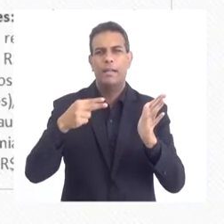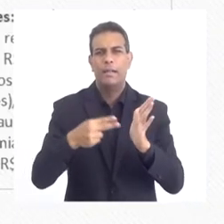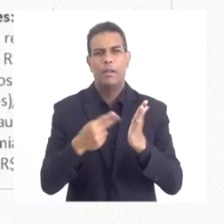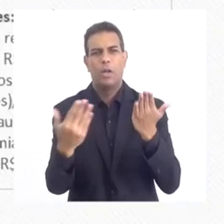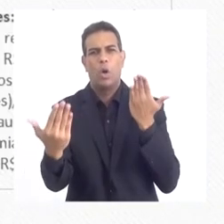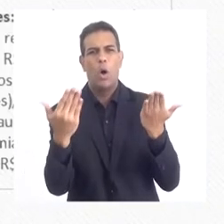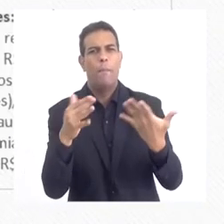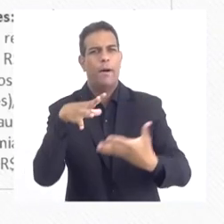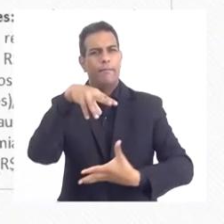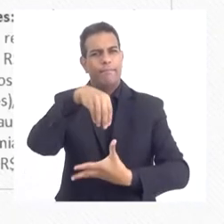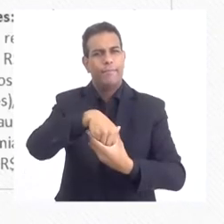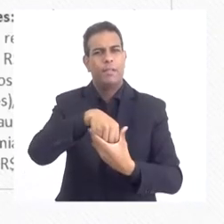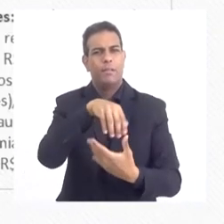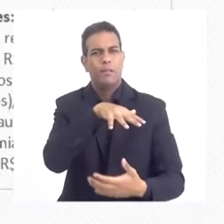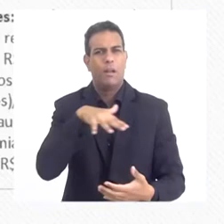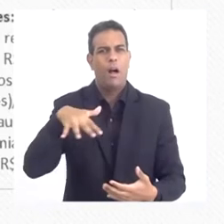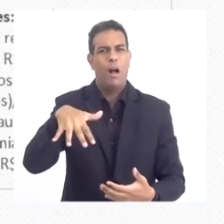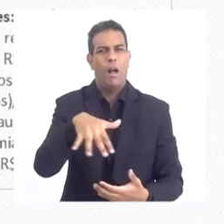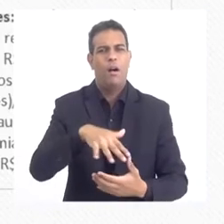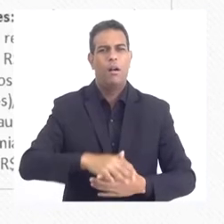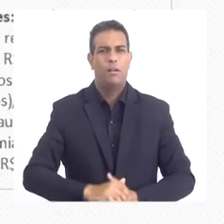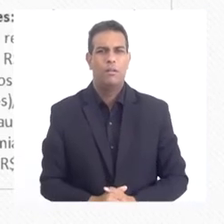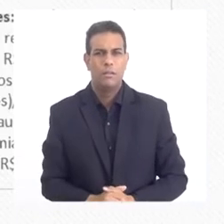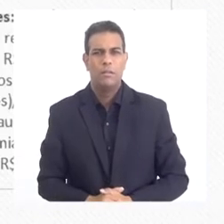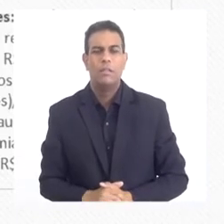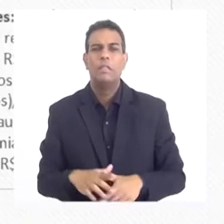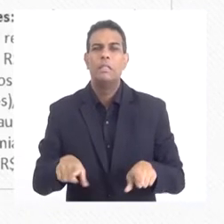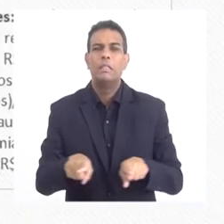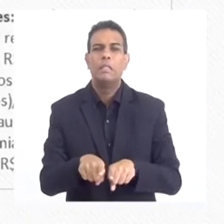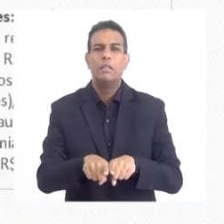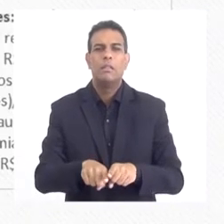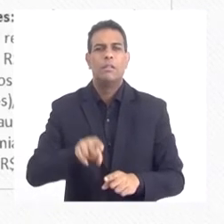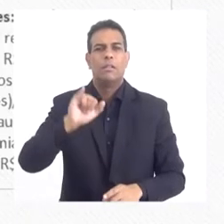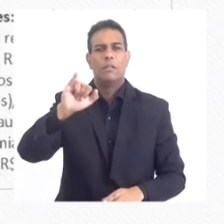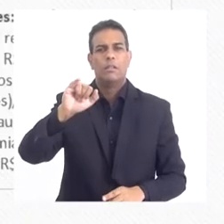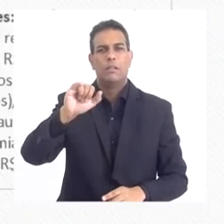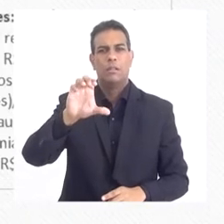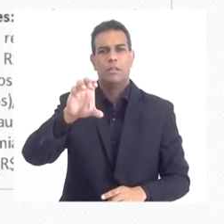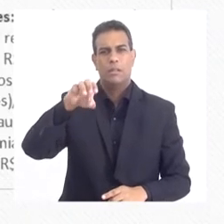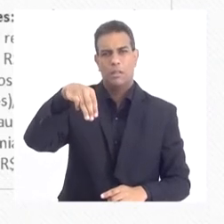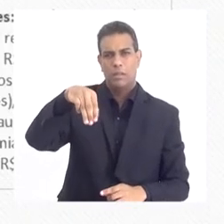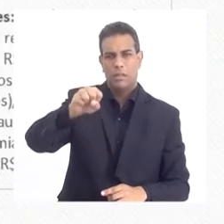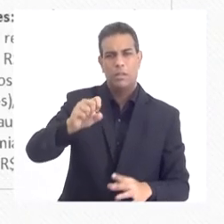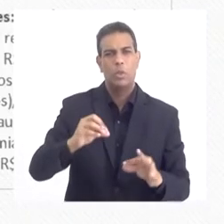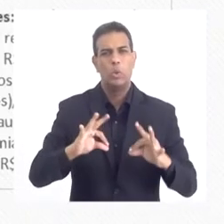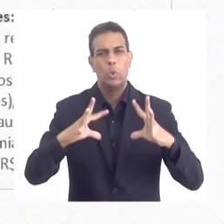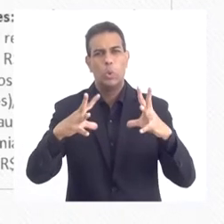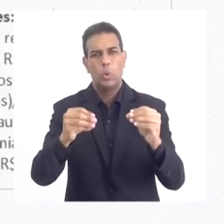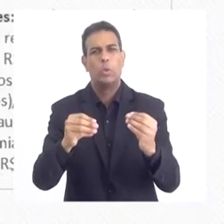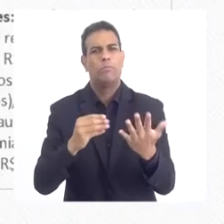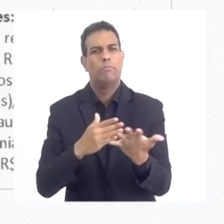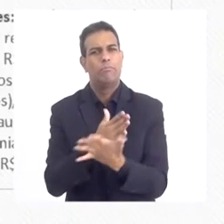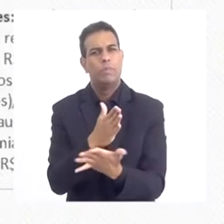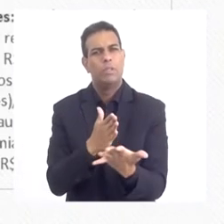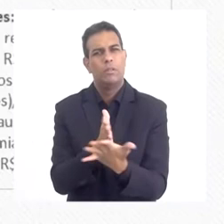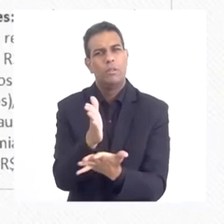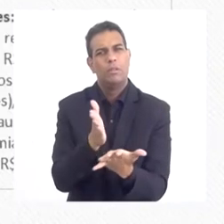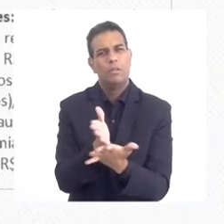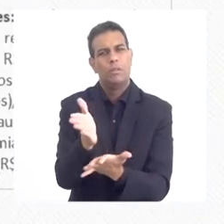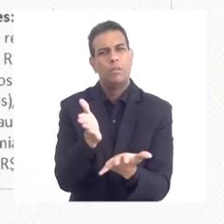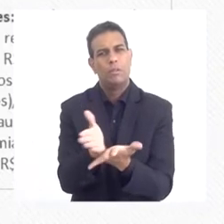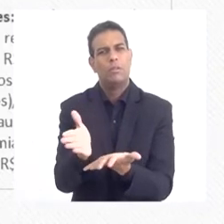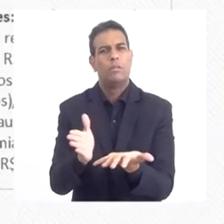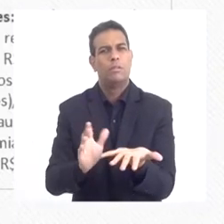nesses setores, né? Então, o ICMS está espalhado por todos os setores, e o de combustível